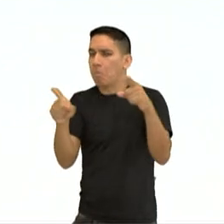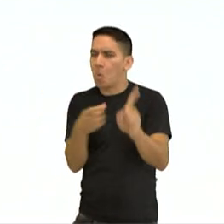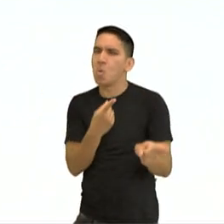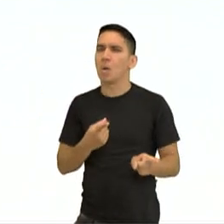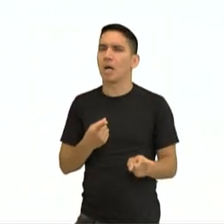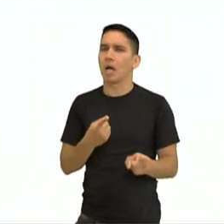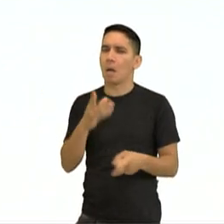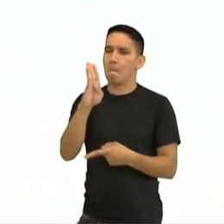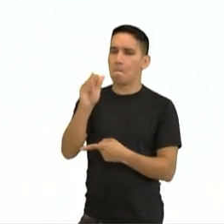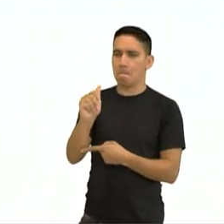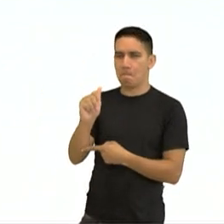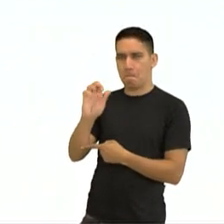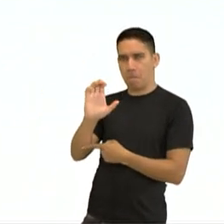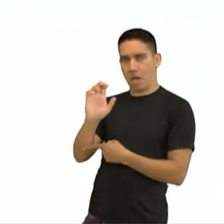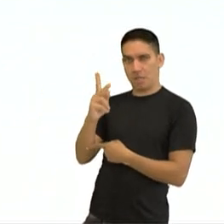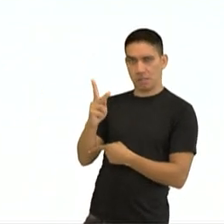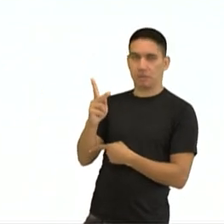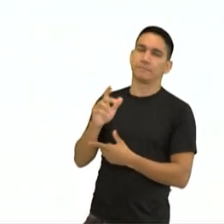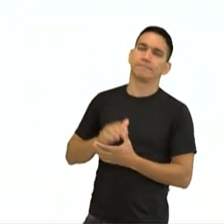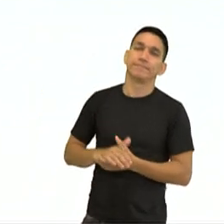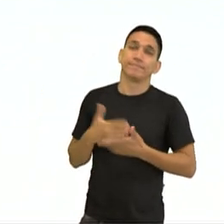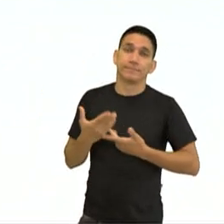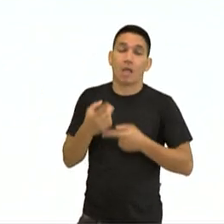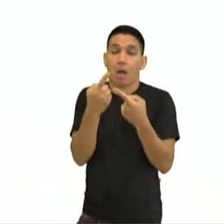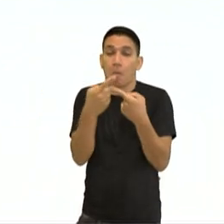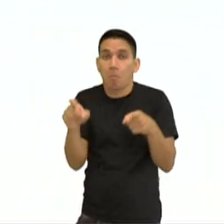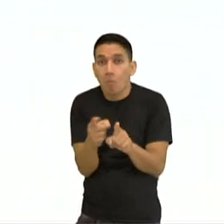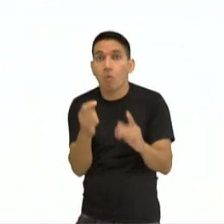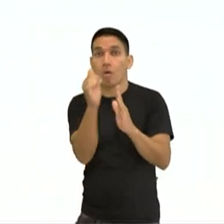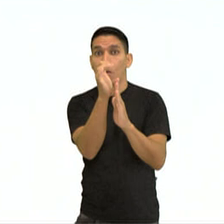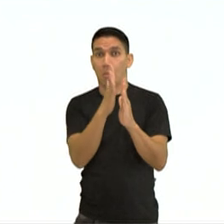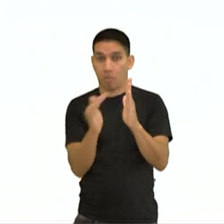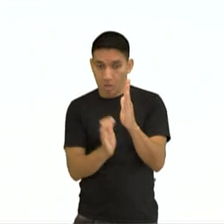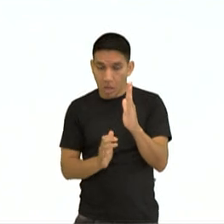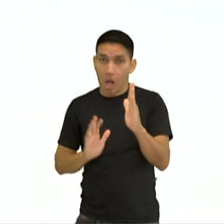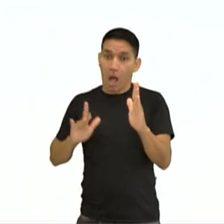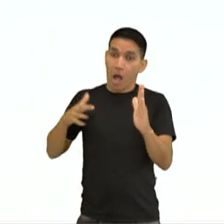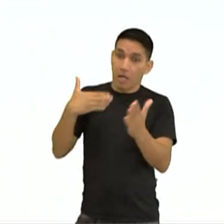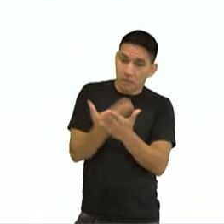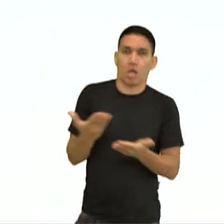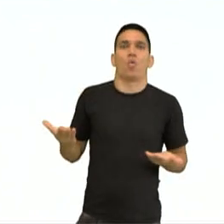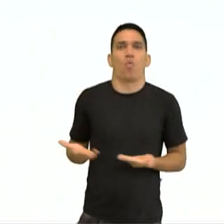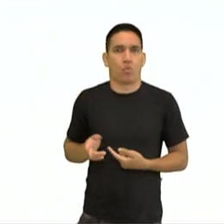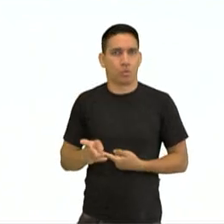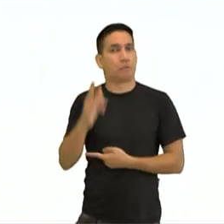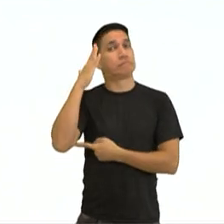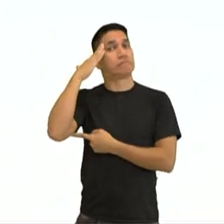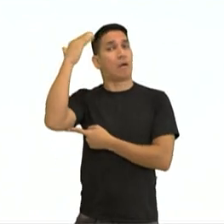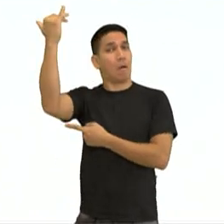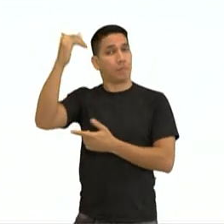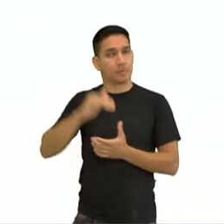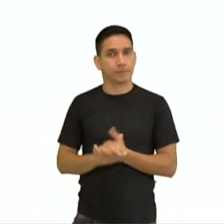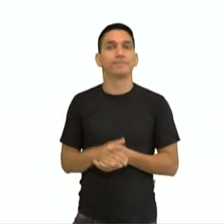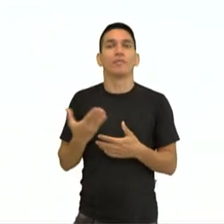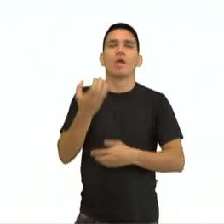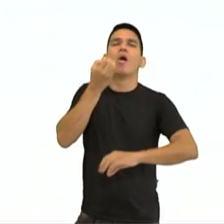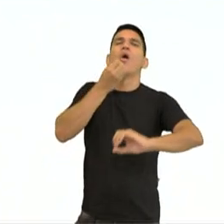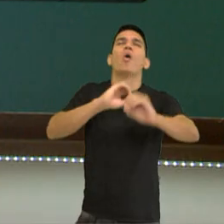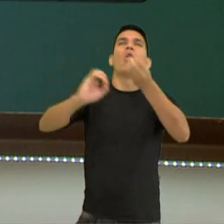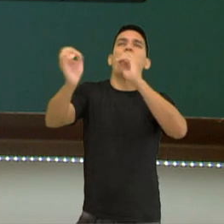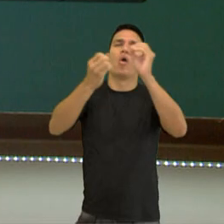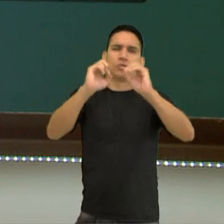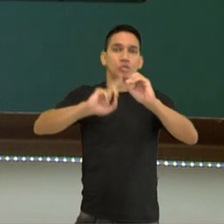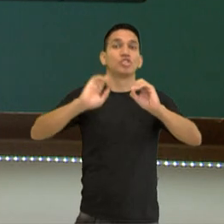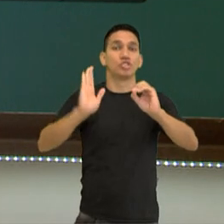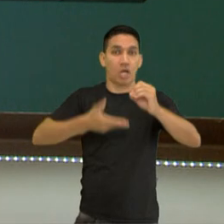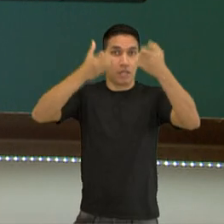conhece? Vamos ver se você vai conhecer. Você sabia que a música barroca é conhecida até hoje? Pessoal, ópera. Eu acho que nesse mesmo momento a gente já falou